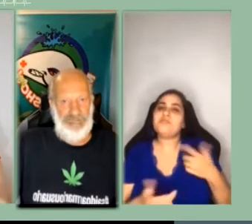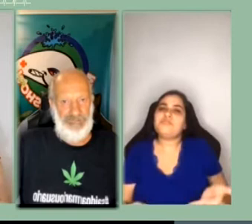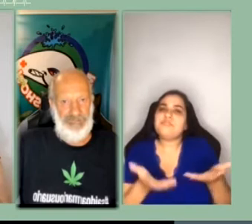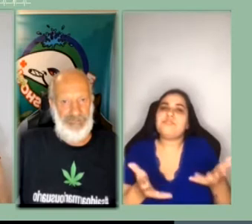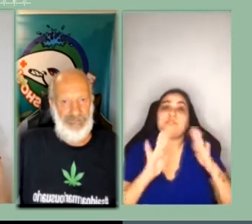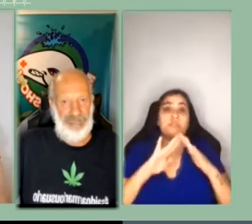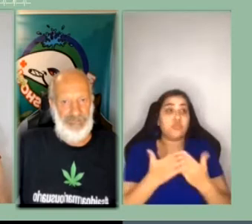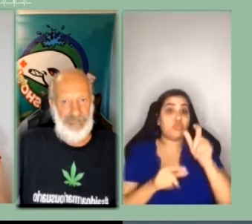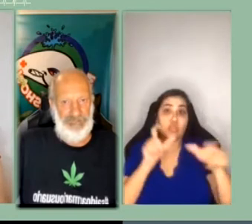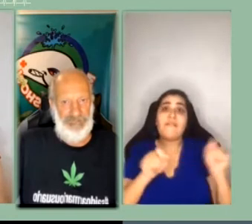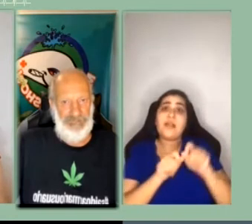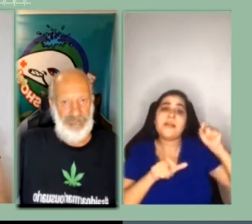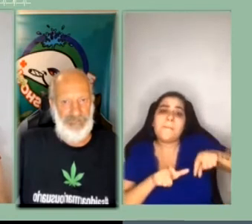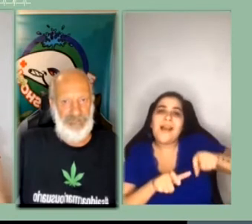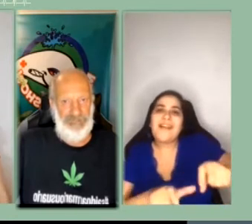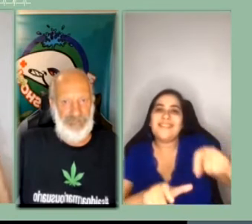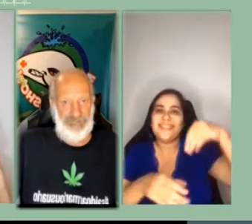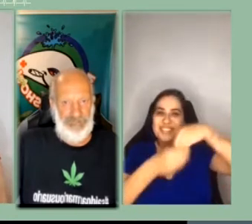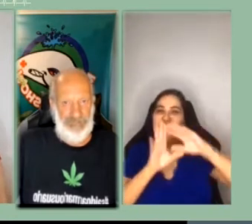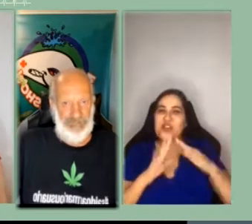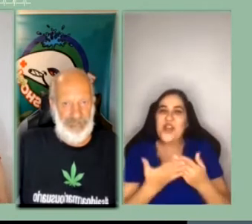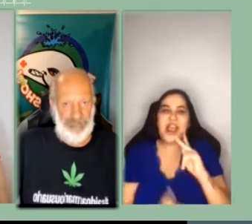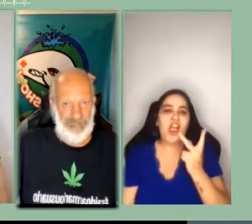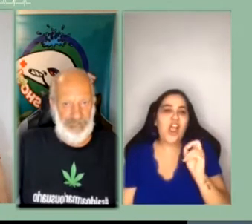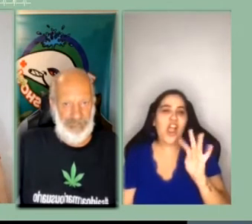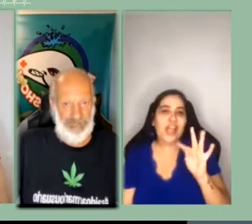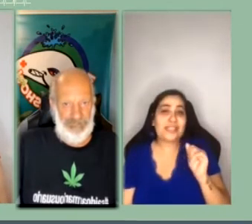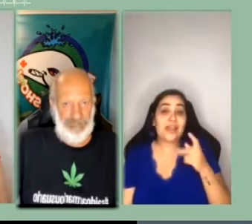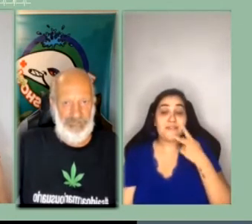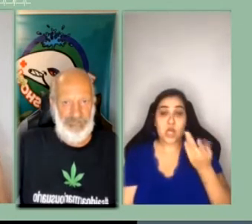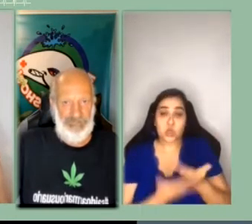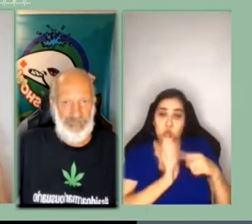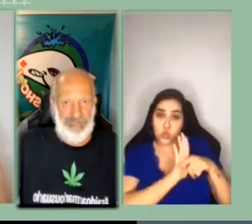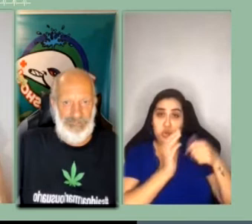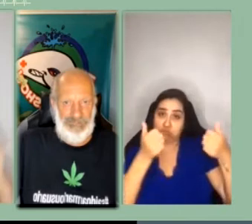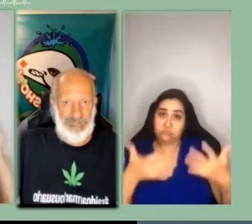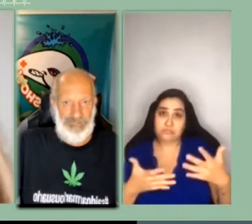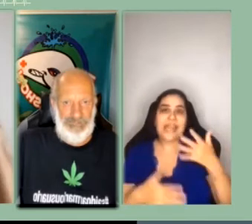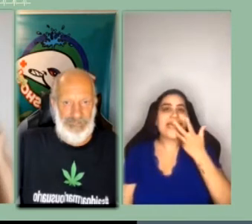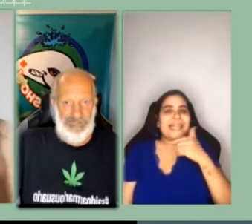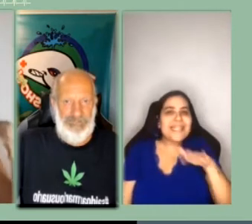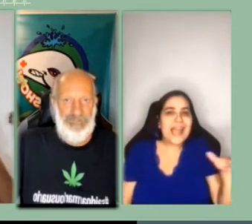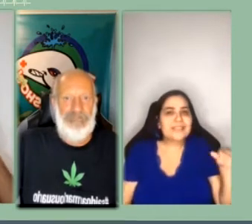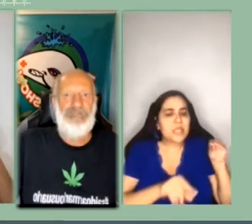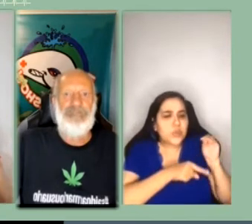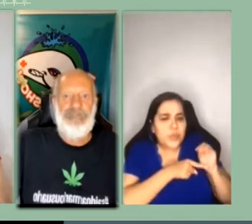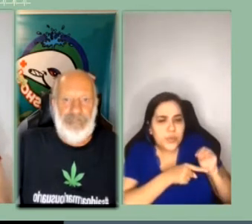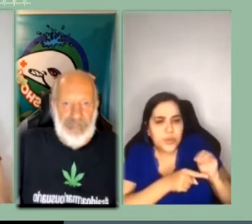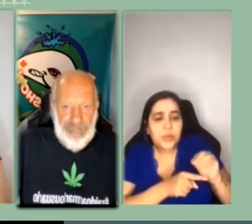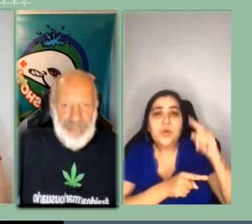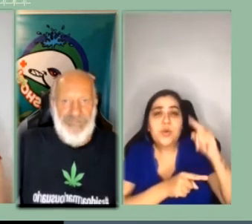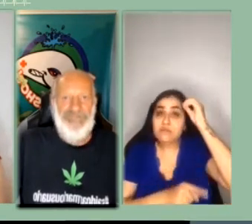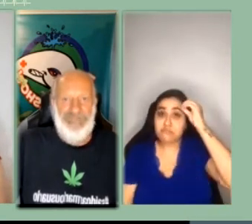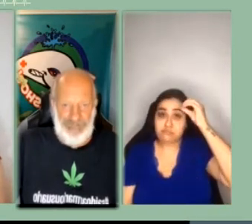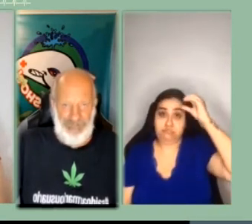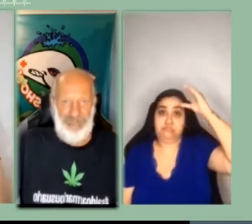a plantarem. E alguns estudos falam que quando as crianças elas plantam, elas desenvolvem o seu QI